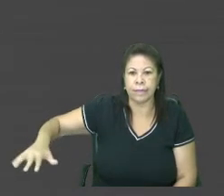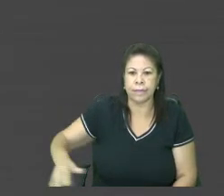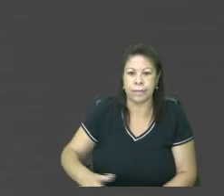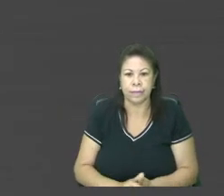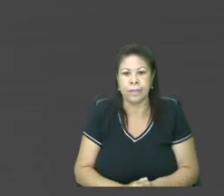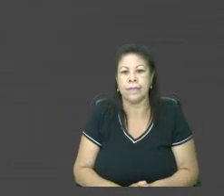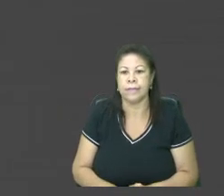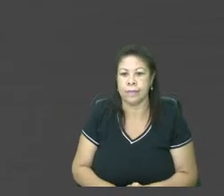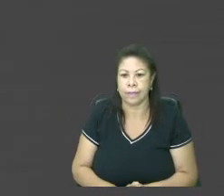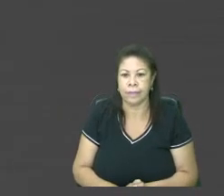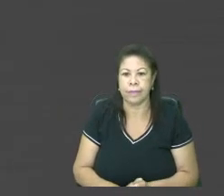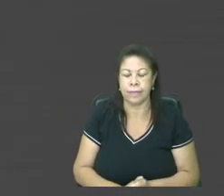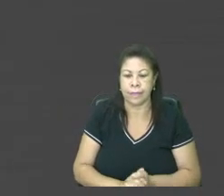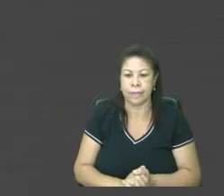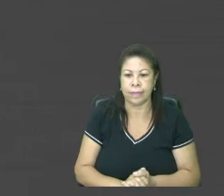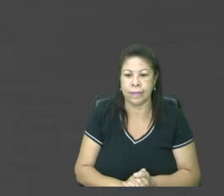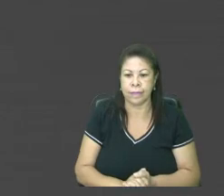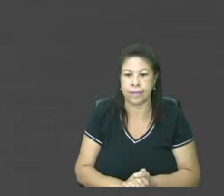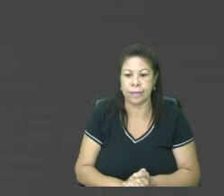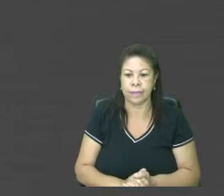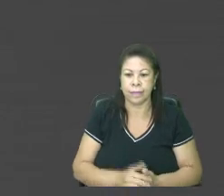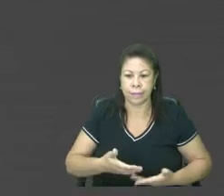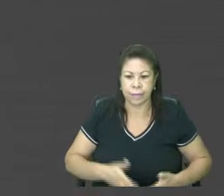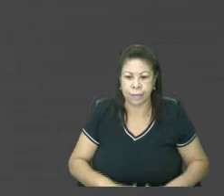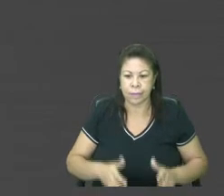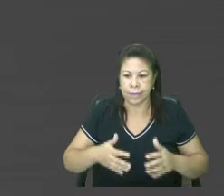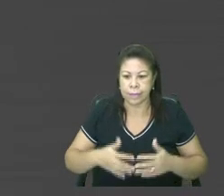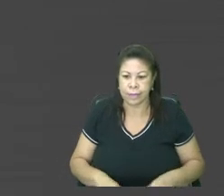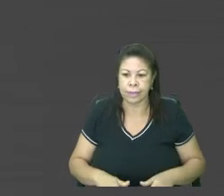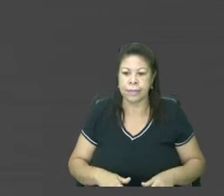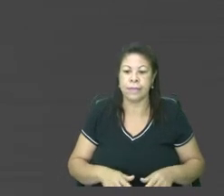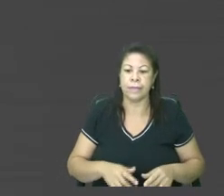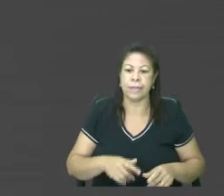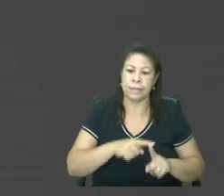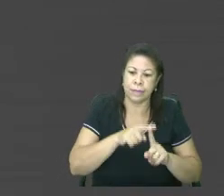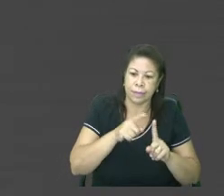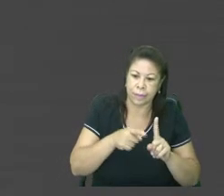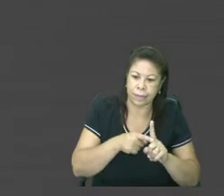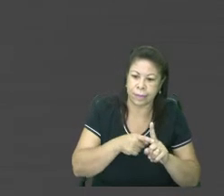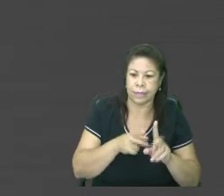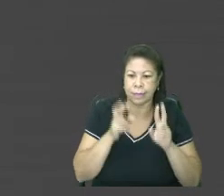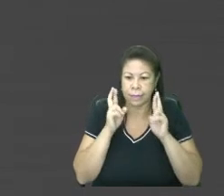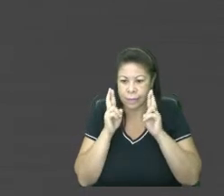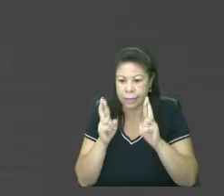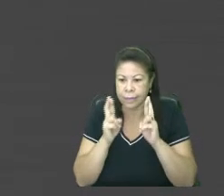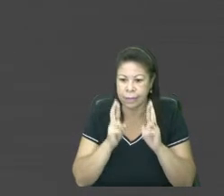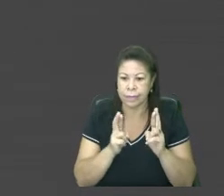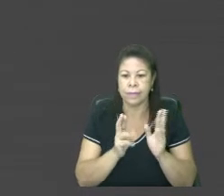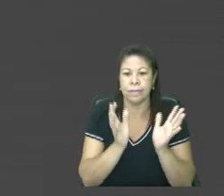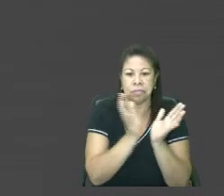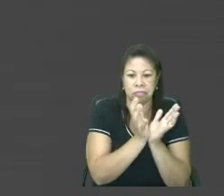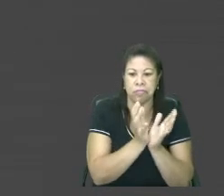né? Lá no nosso hospital, equipe bastante envolvida.